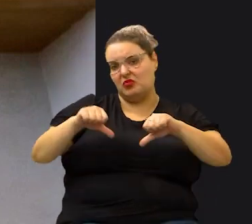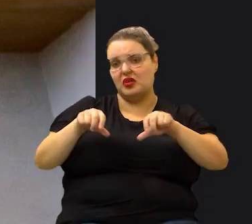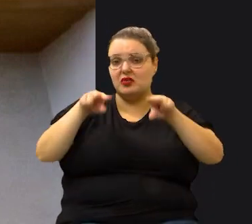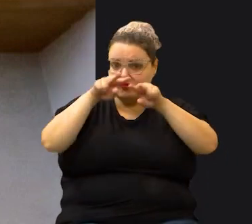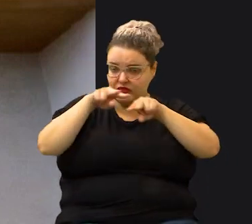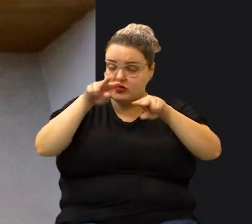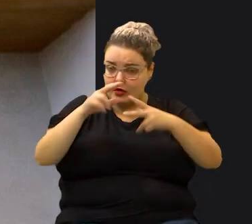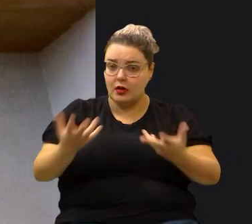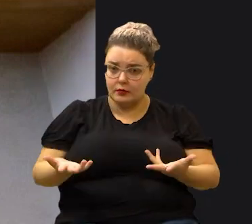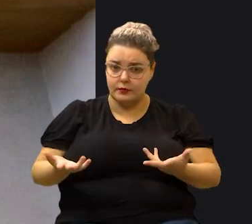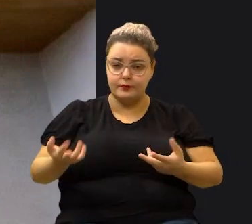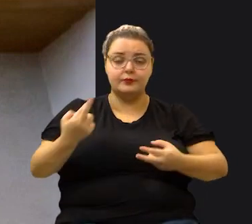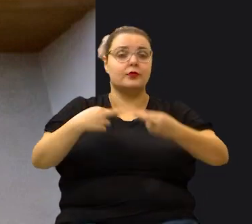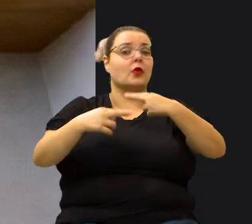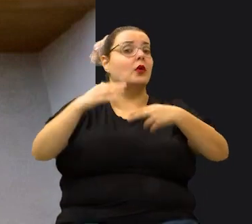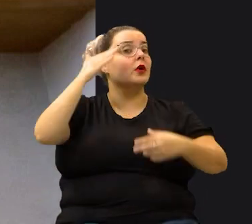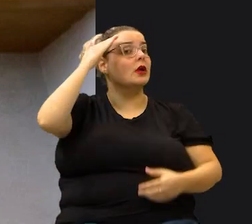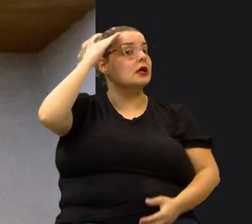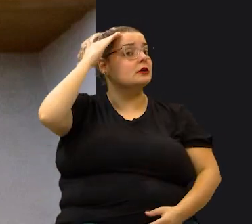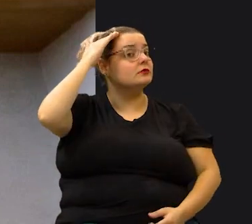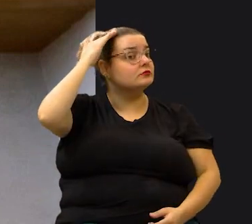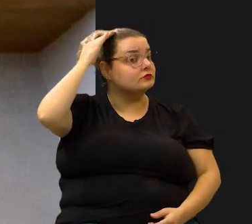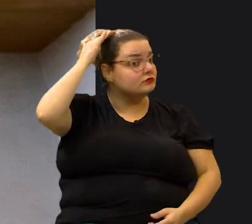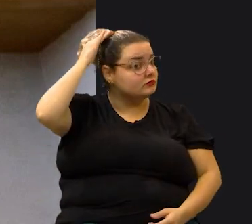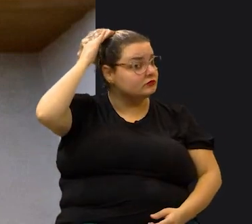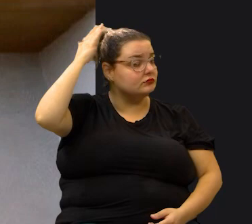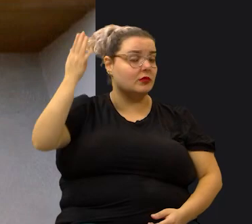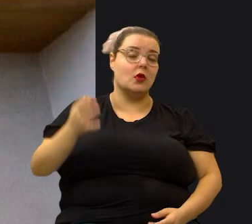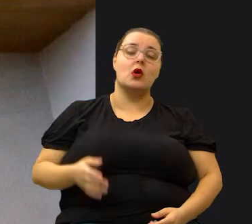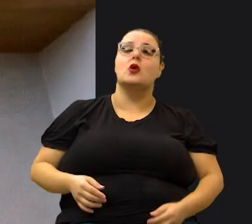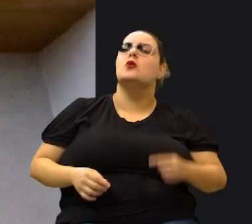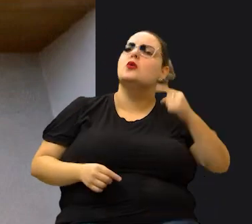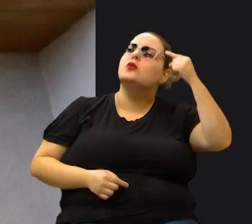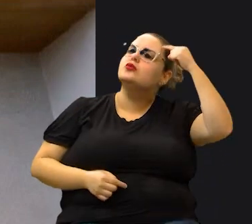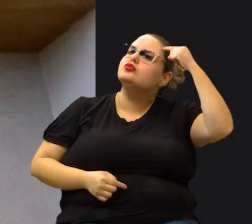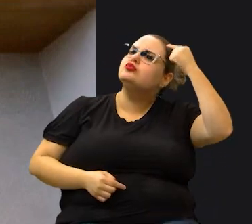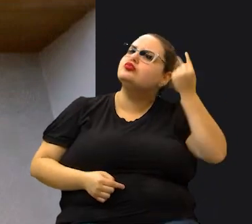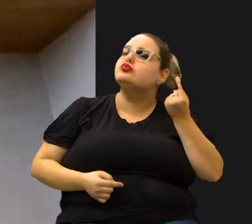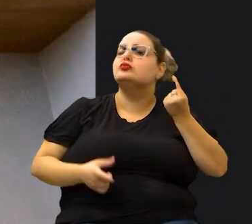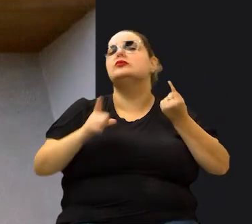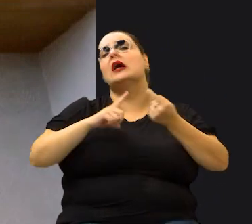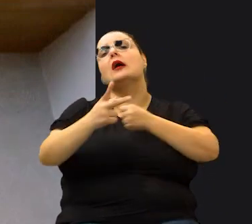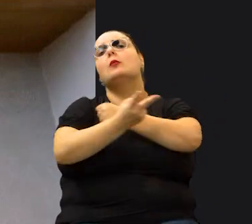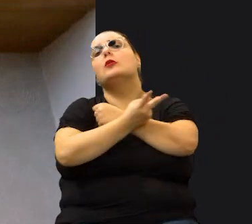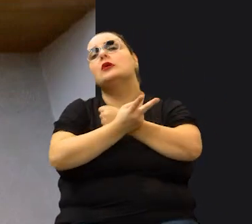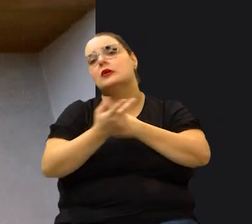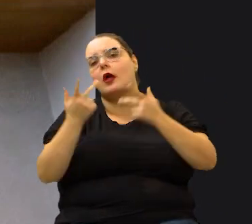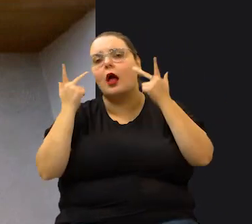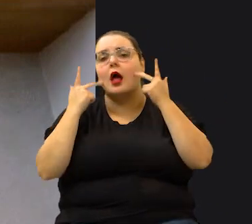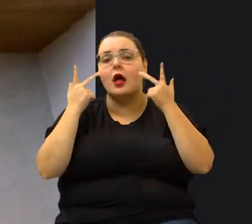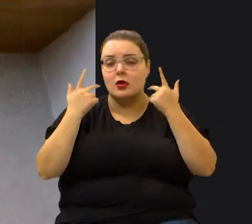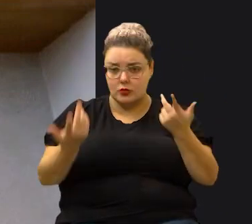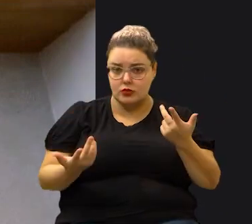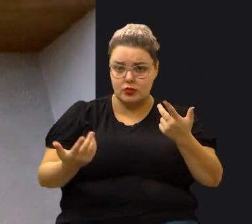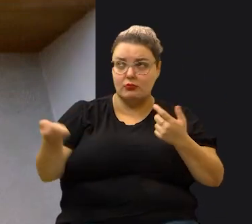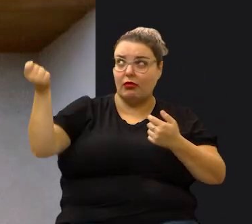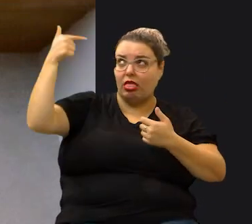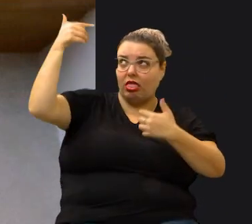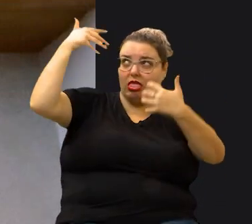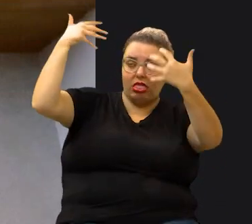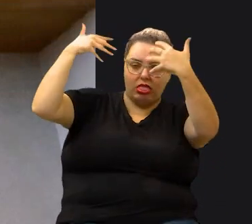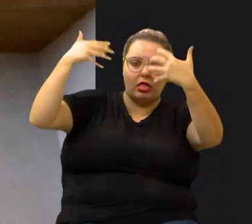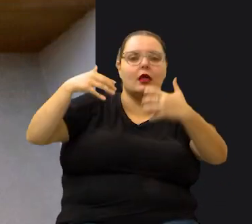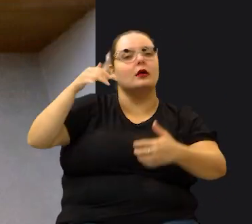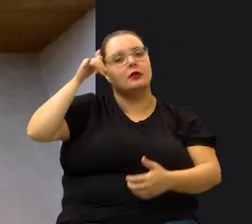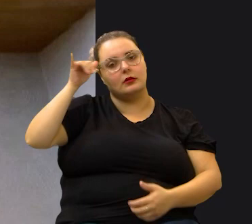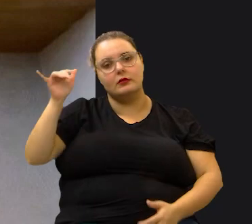cabelo. Em relação ao couro cabeludo, normalmente os fios de cabelo já fornecem uma proteção natural contra a penetração dos